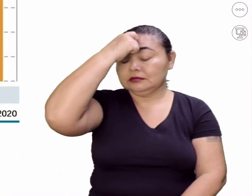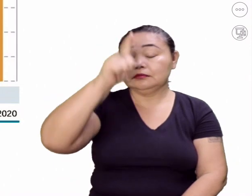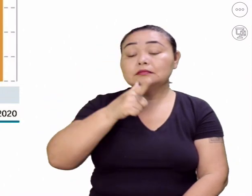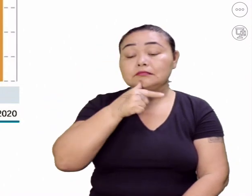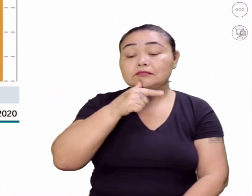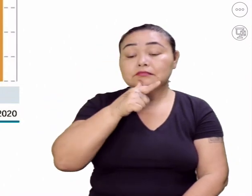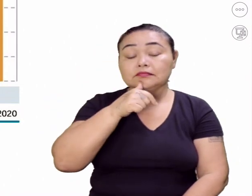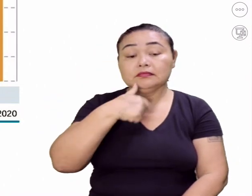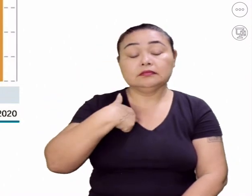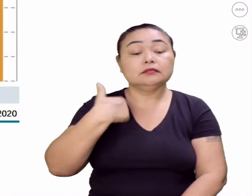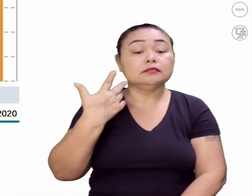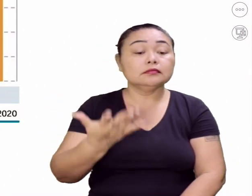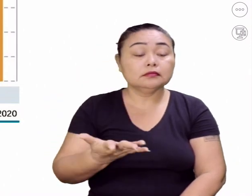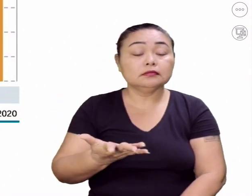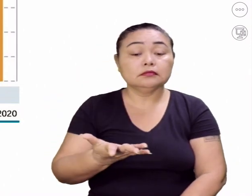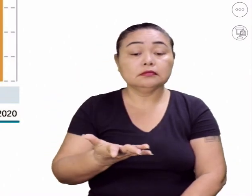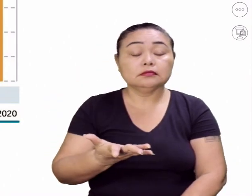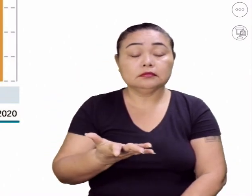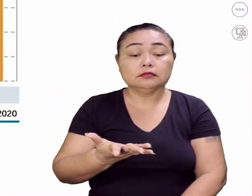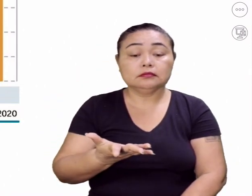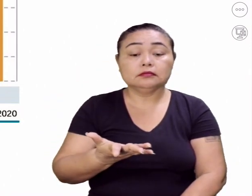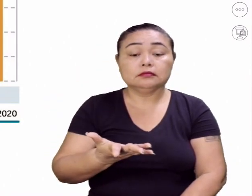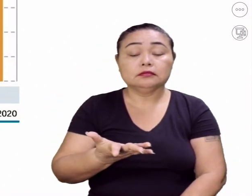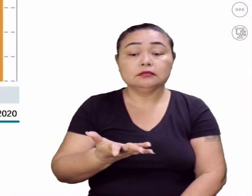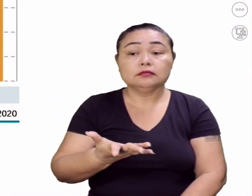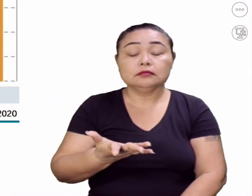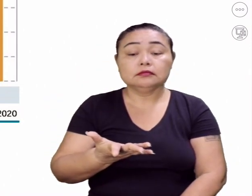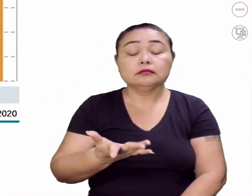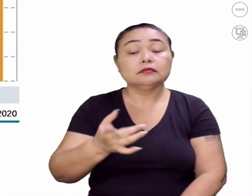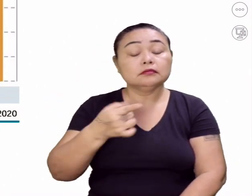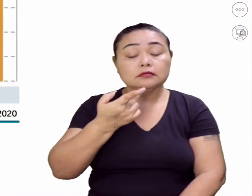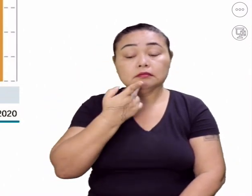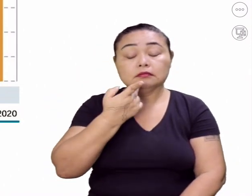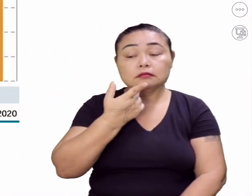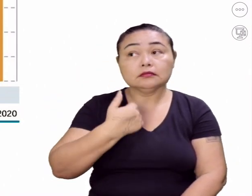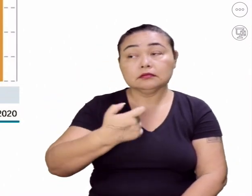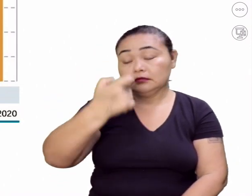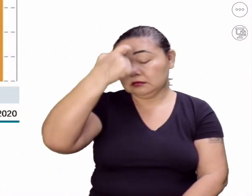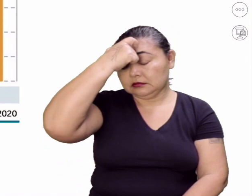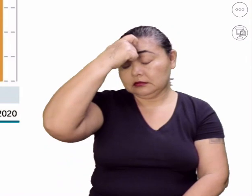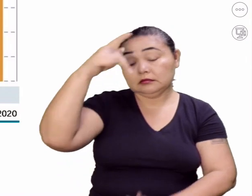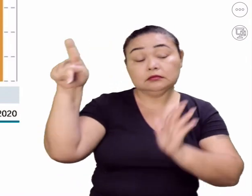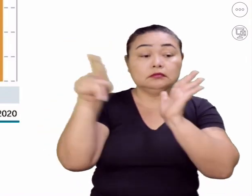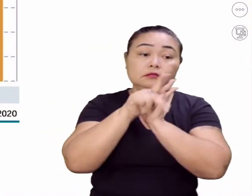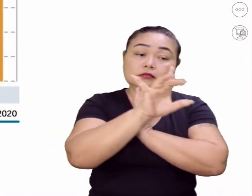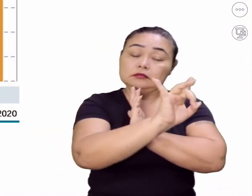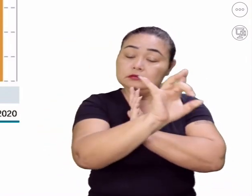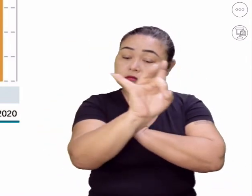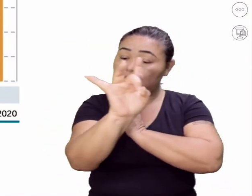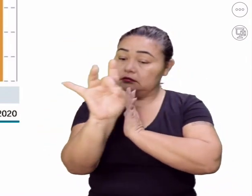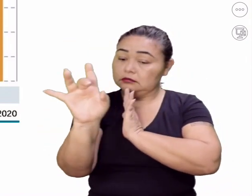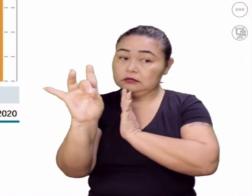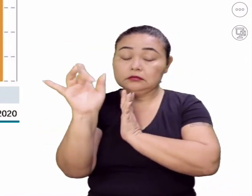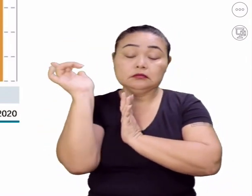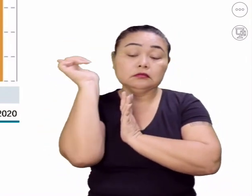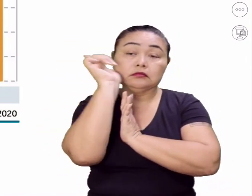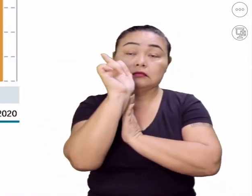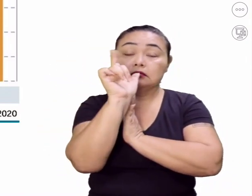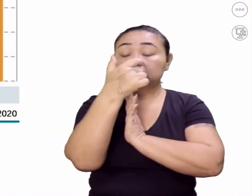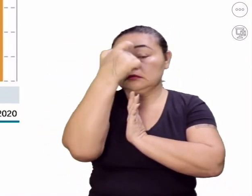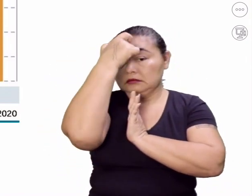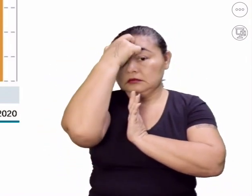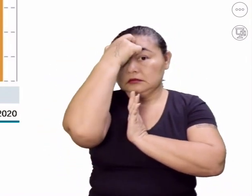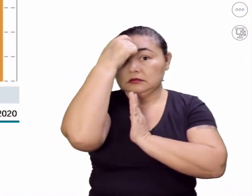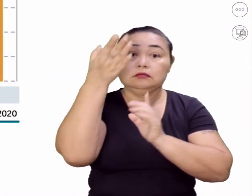né? Vamos aqui novamente falar que a consciência ela é pessoal. Eu não conscientizo ninguém.